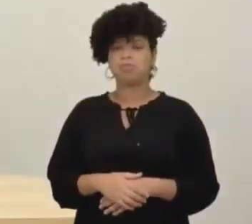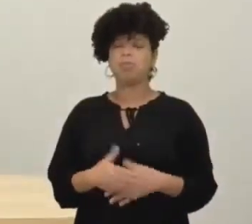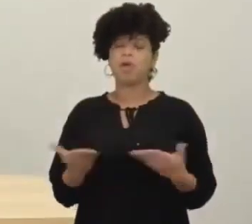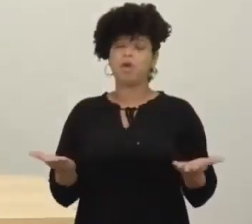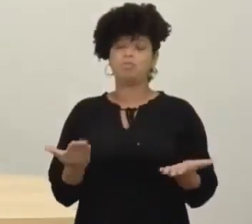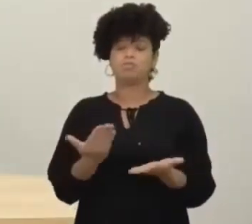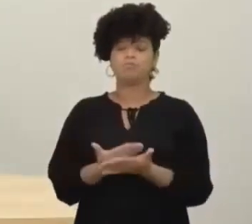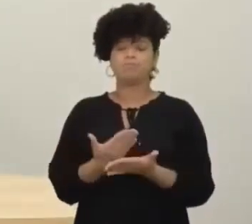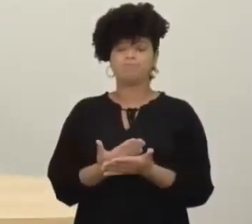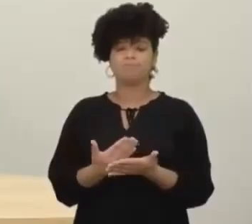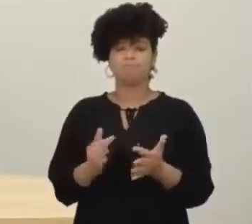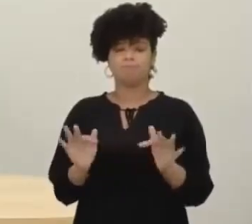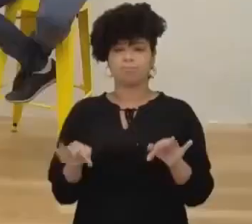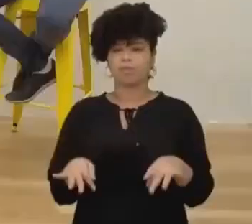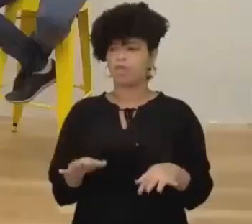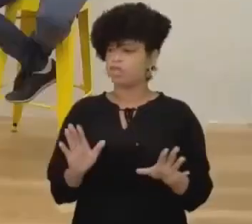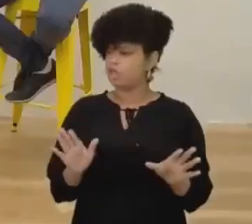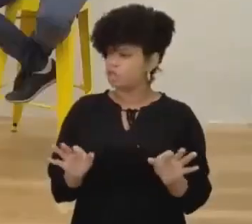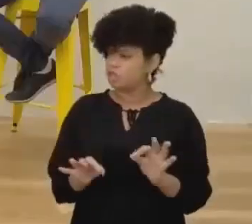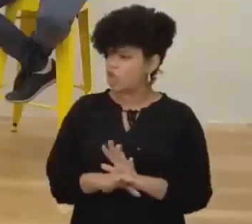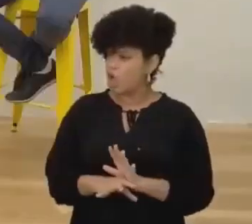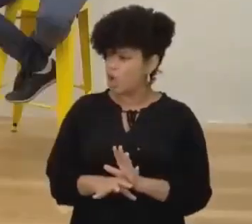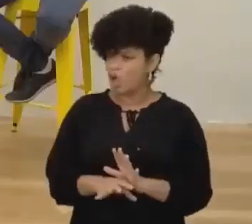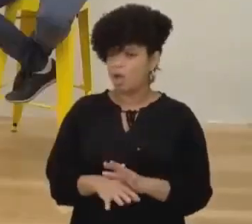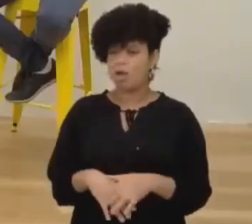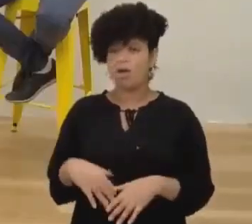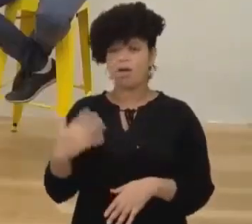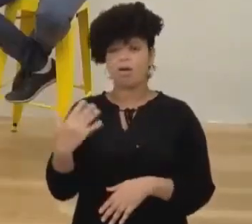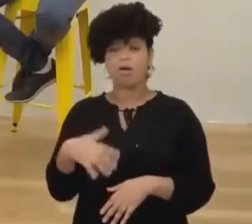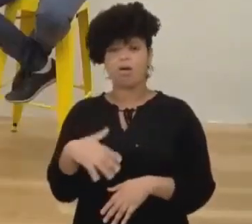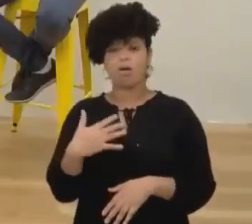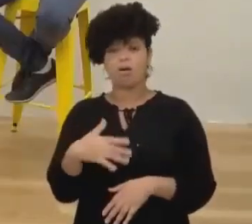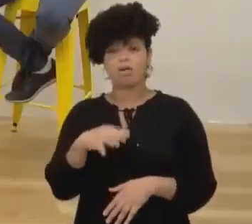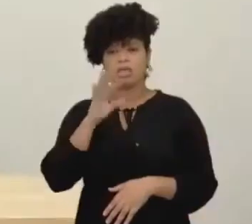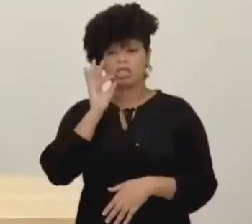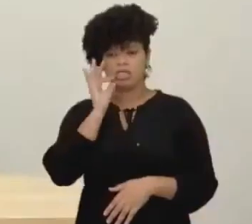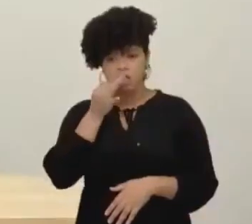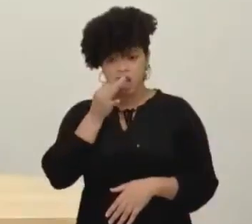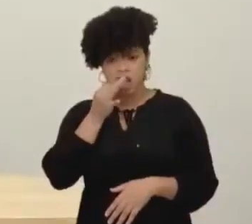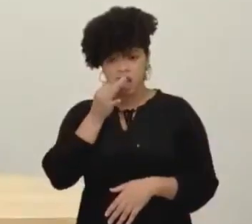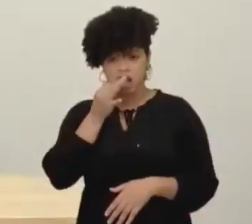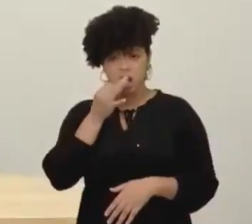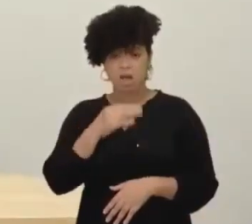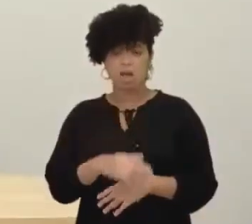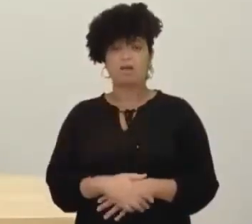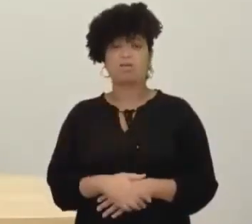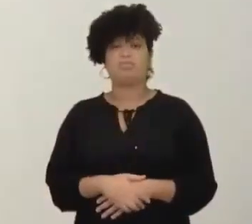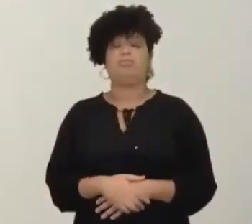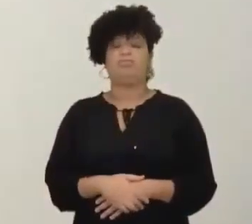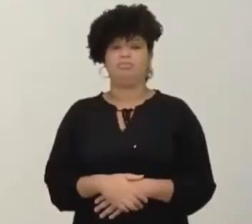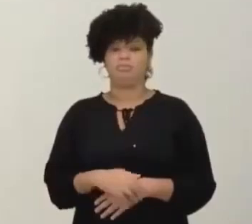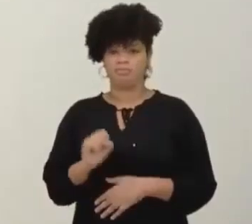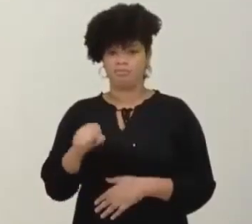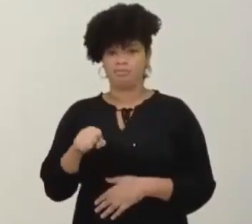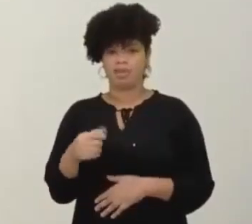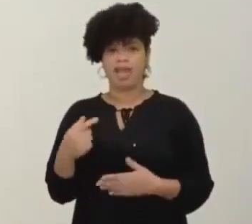terminou já agradecer a todos nós começar a falar sobre coisas sociais